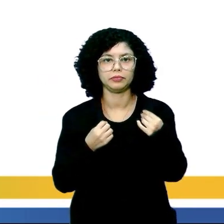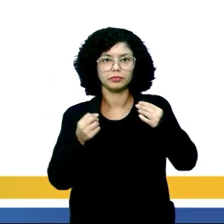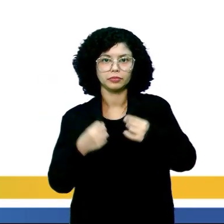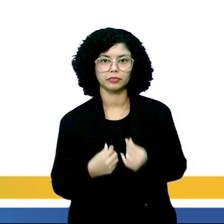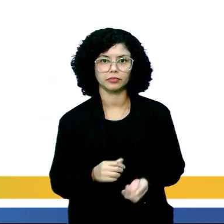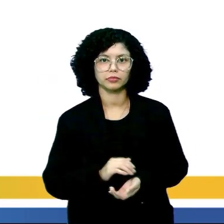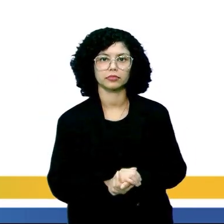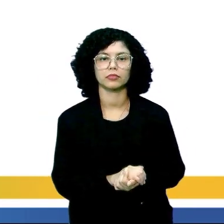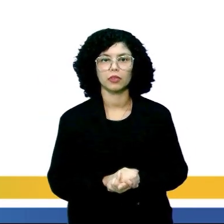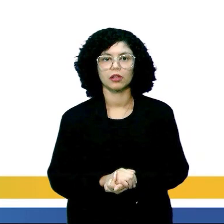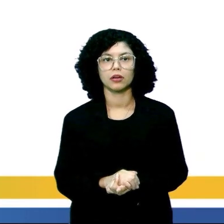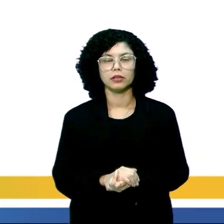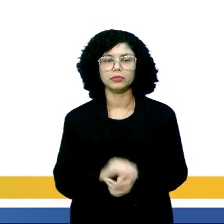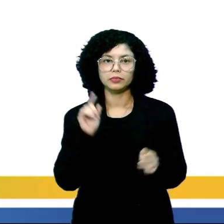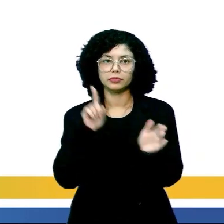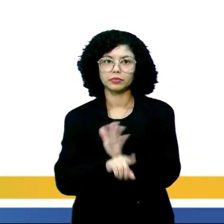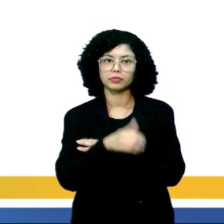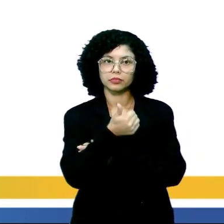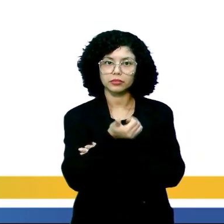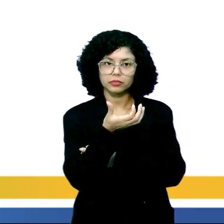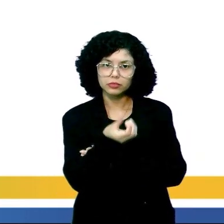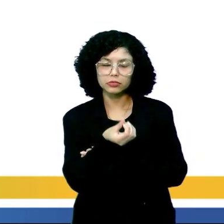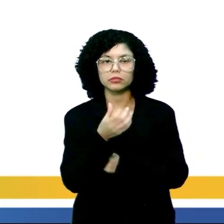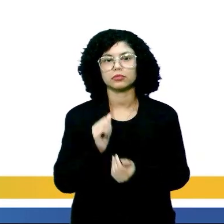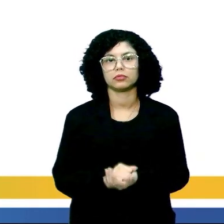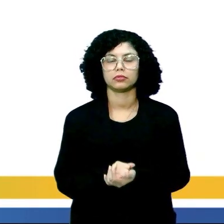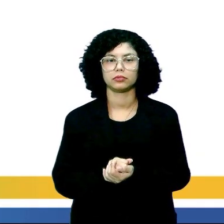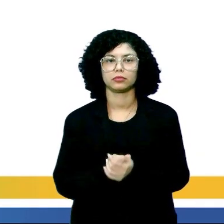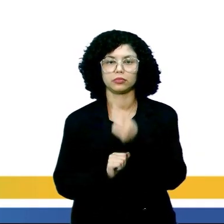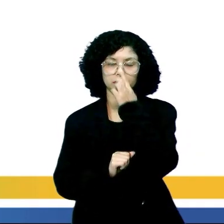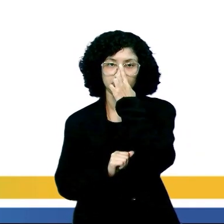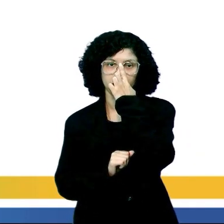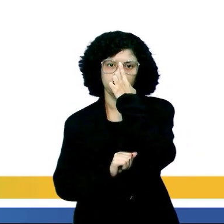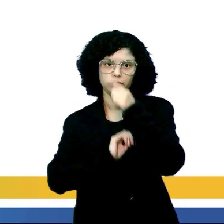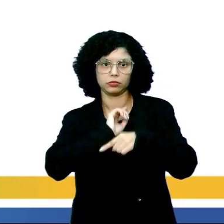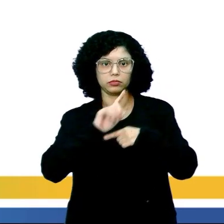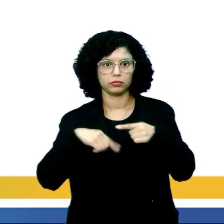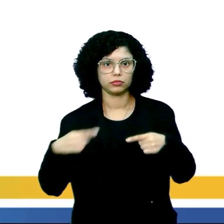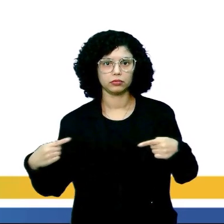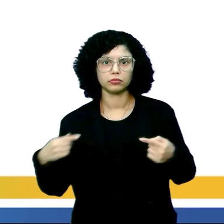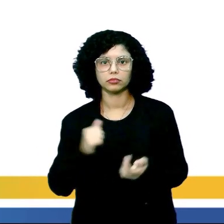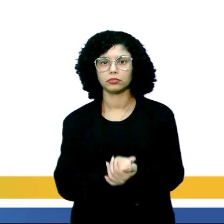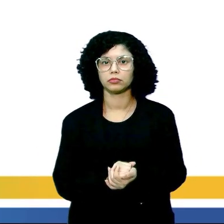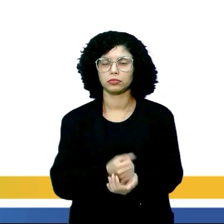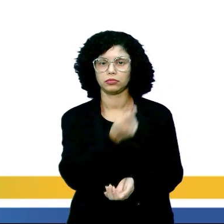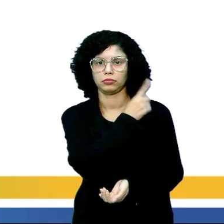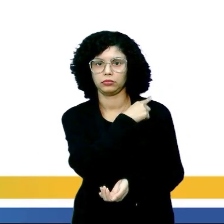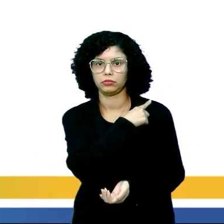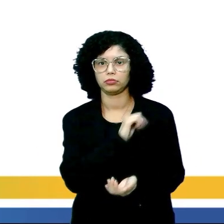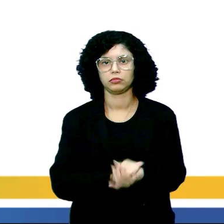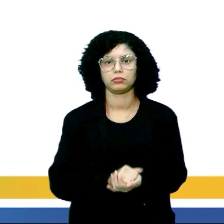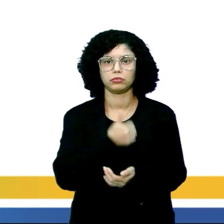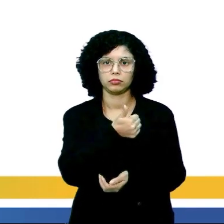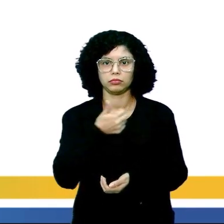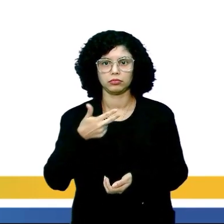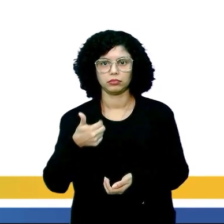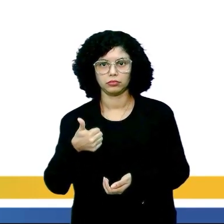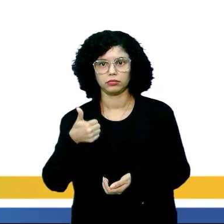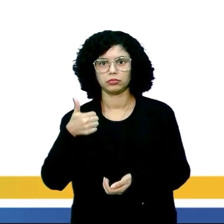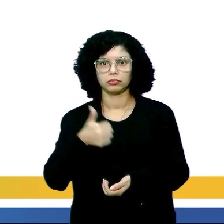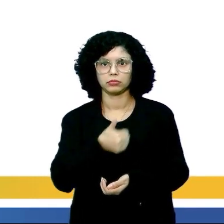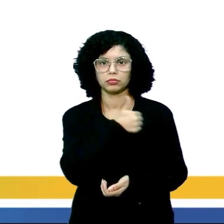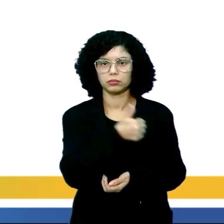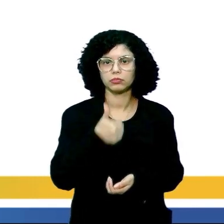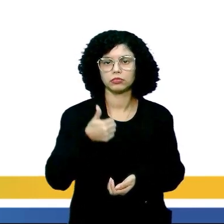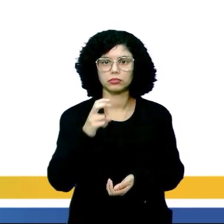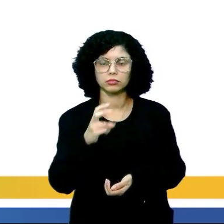temos aí, galera, a questão de número 16 do nosso livro Resolva Nenhum, páginas 115 e